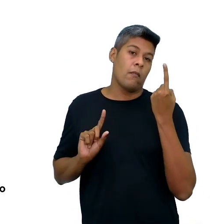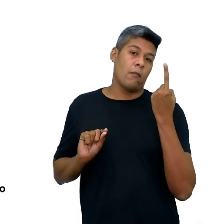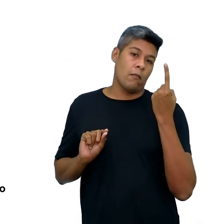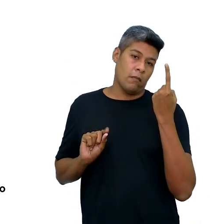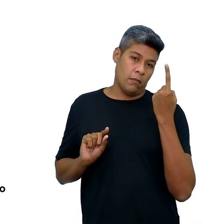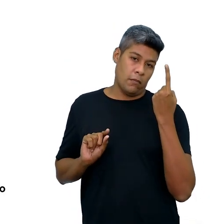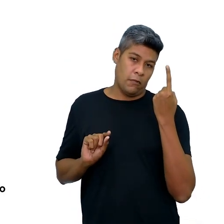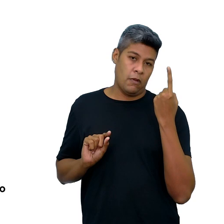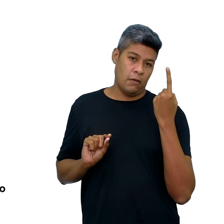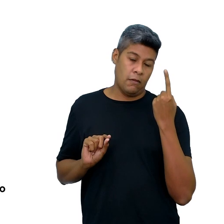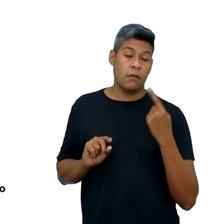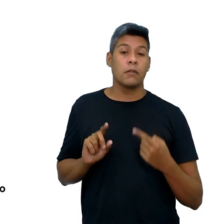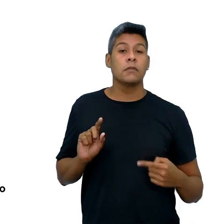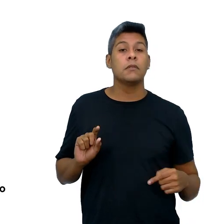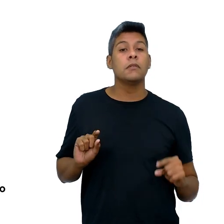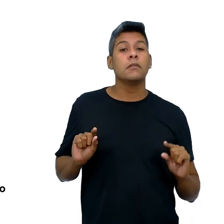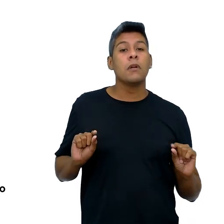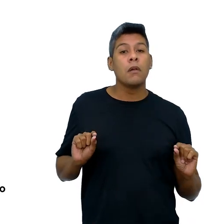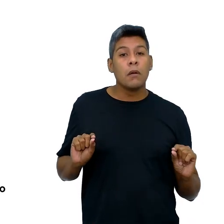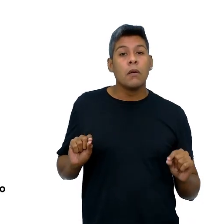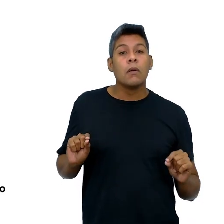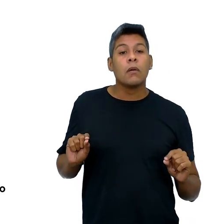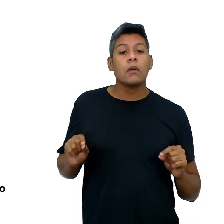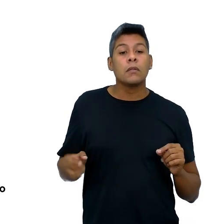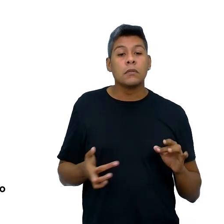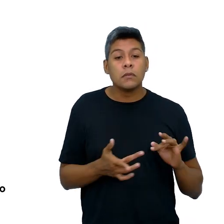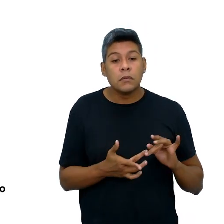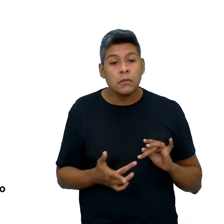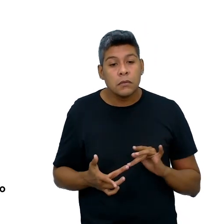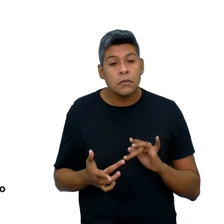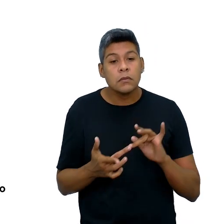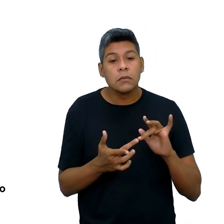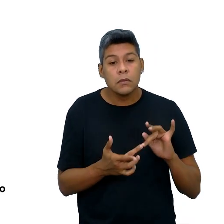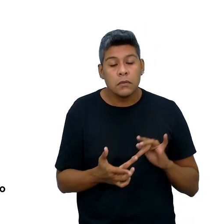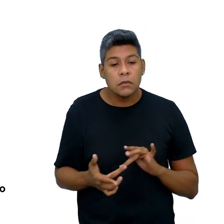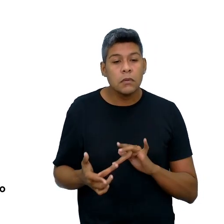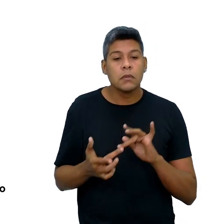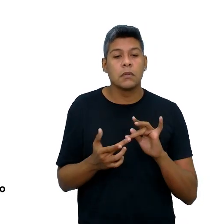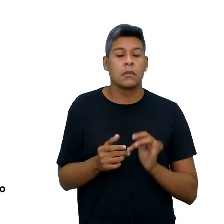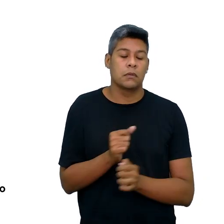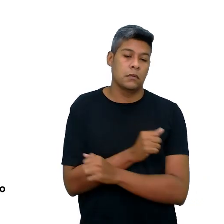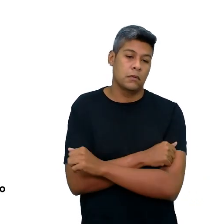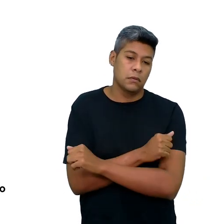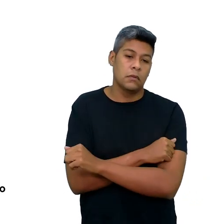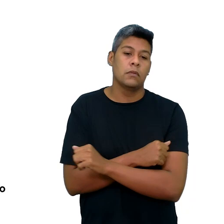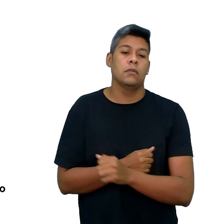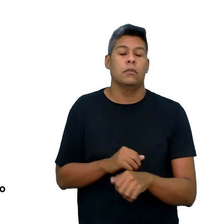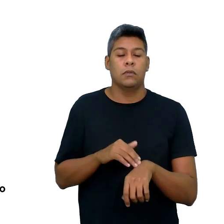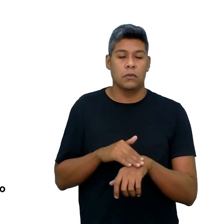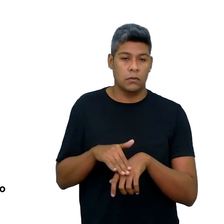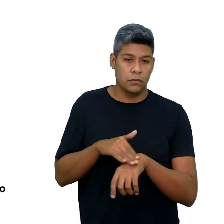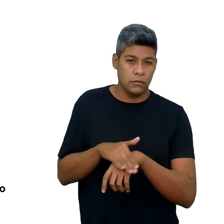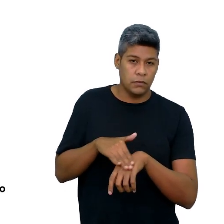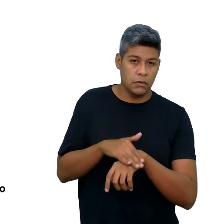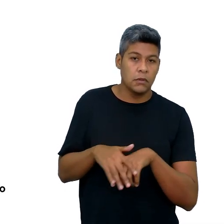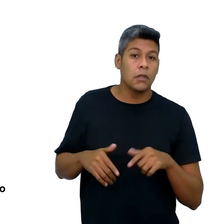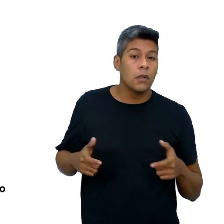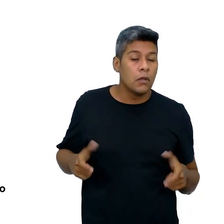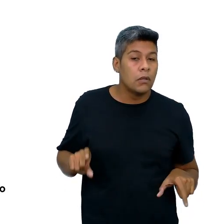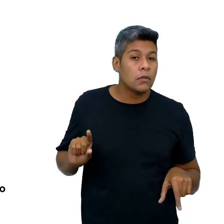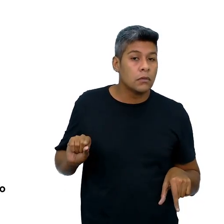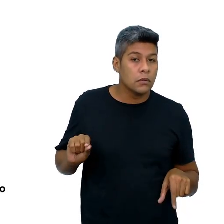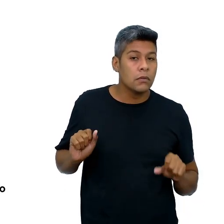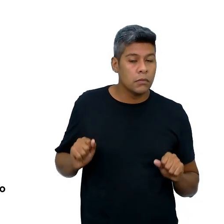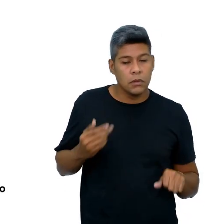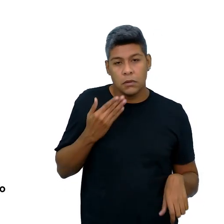né, sugerimos a vocês que convide os estudantes para uma conversa informal e onde, né, você